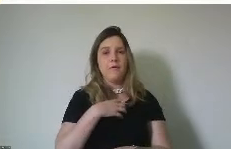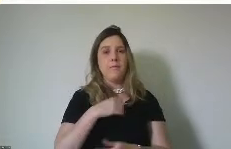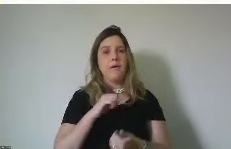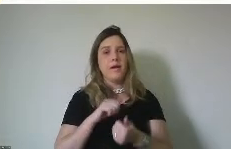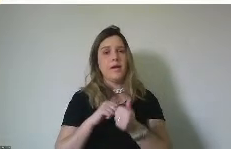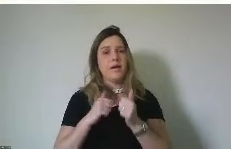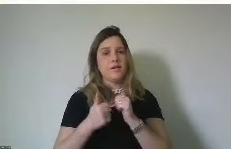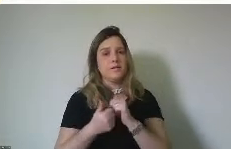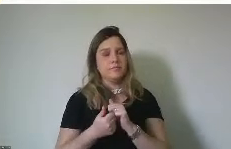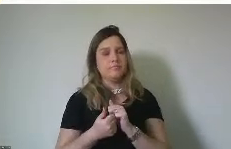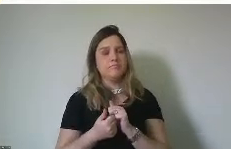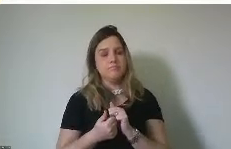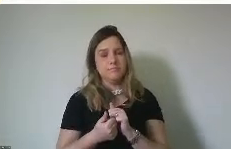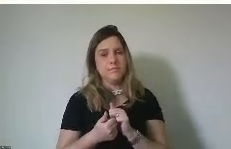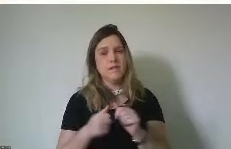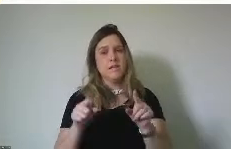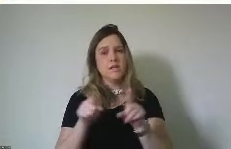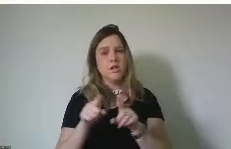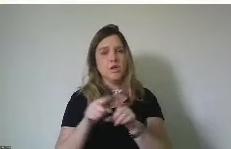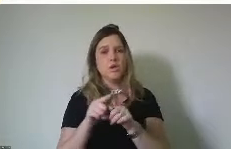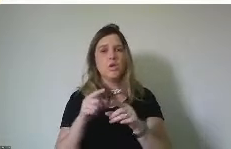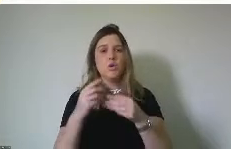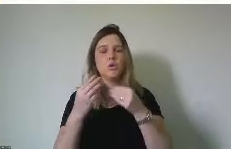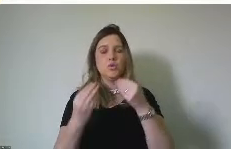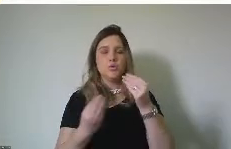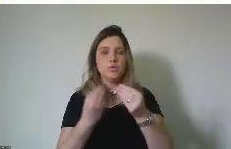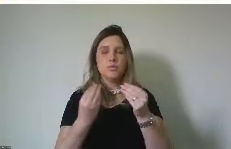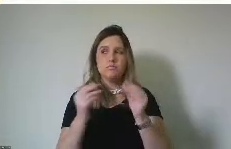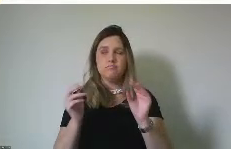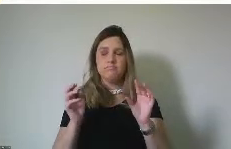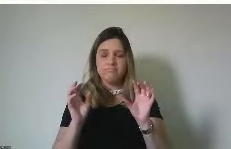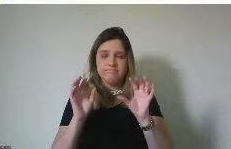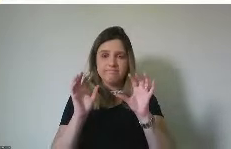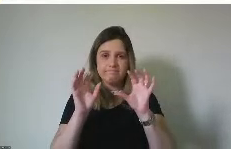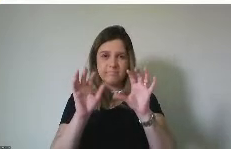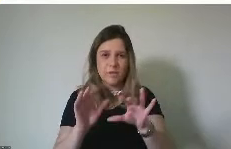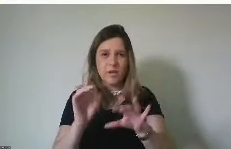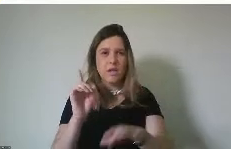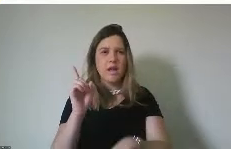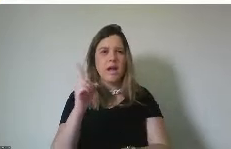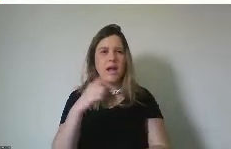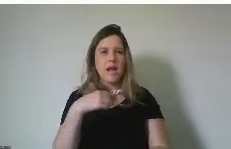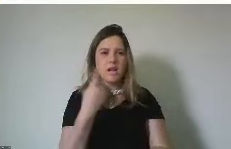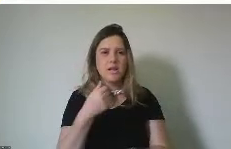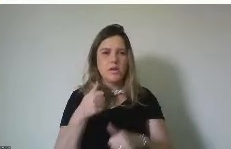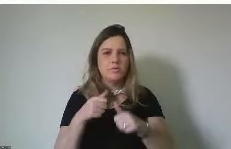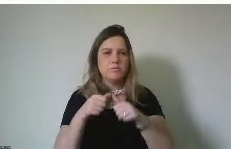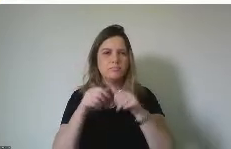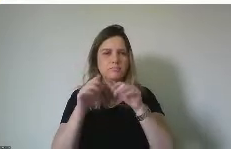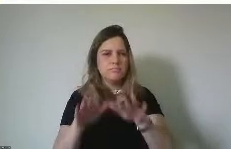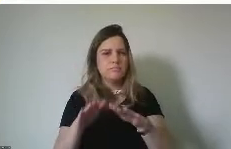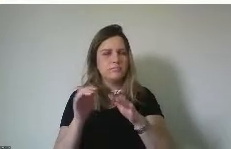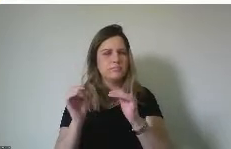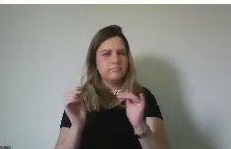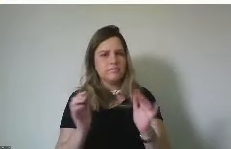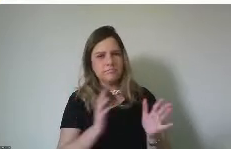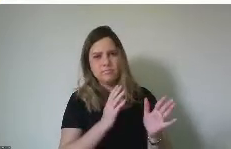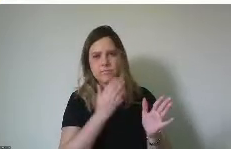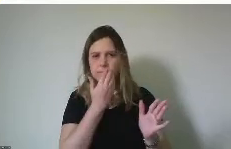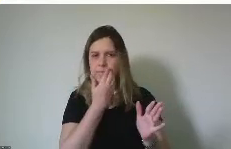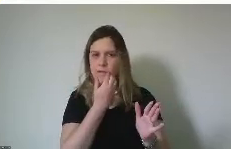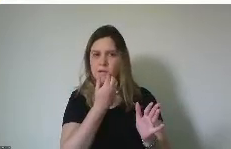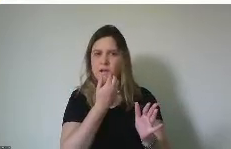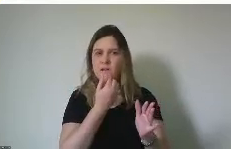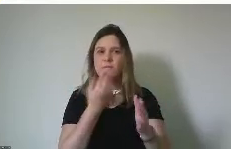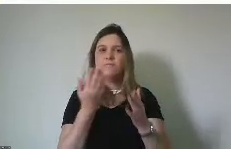vezes a 2050 com investimento de hidrogênio Verde agora recado número um para os senhores se a